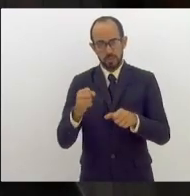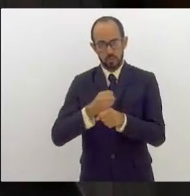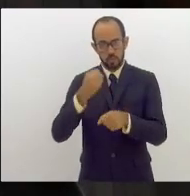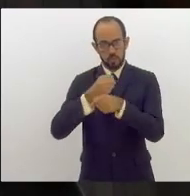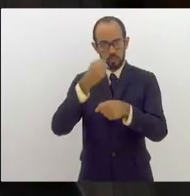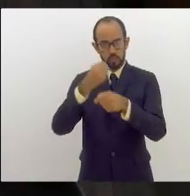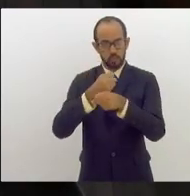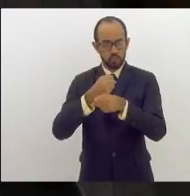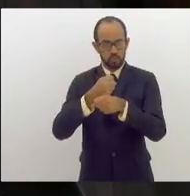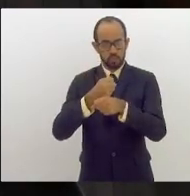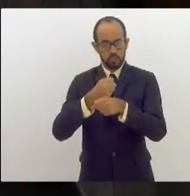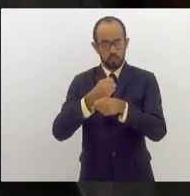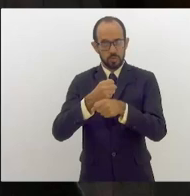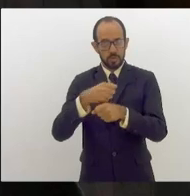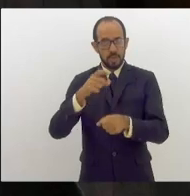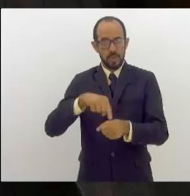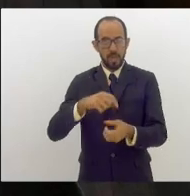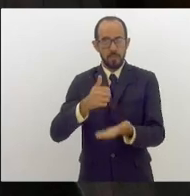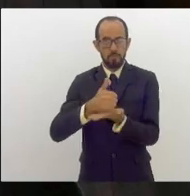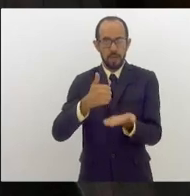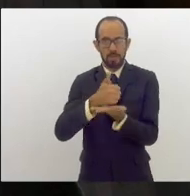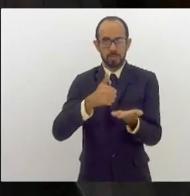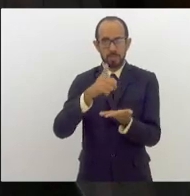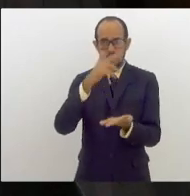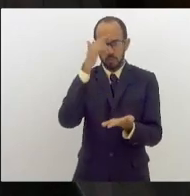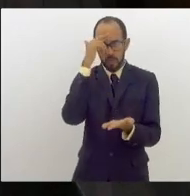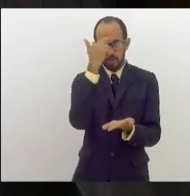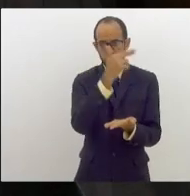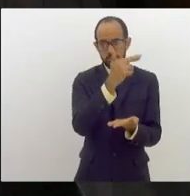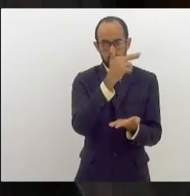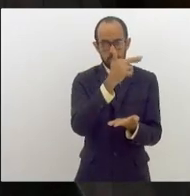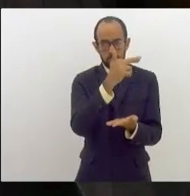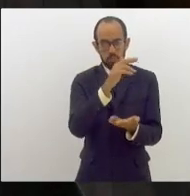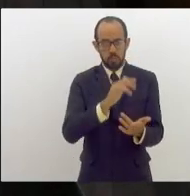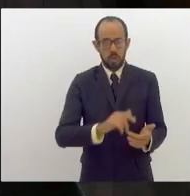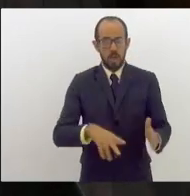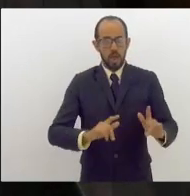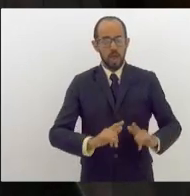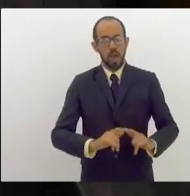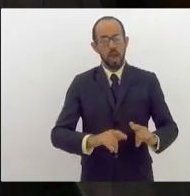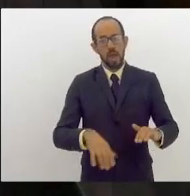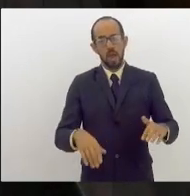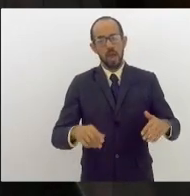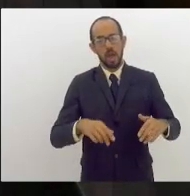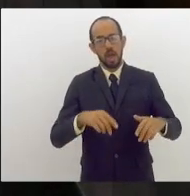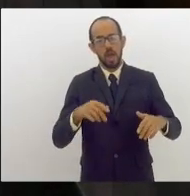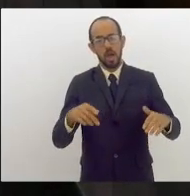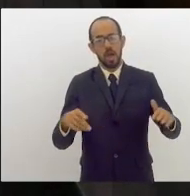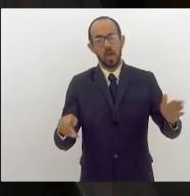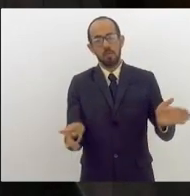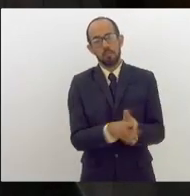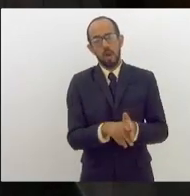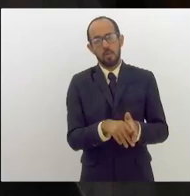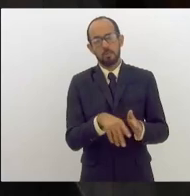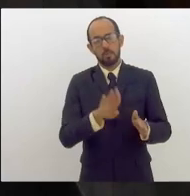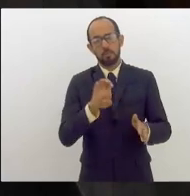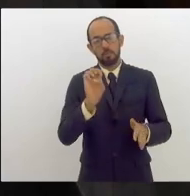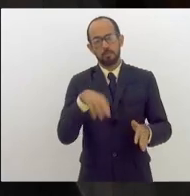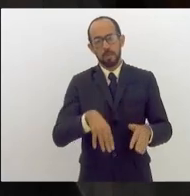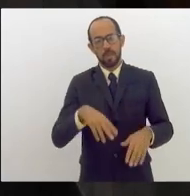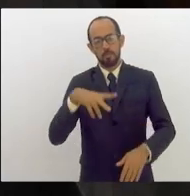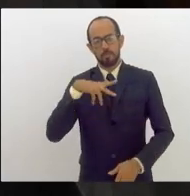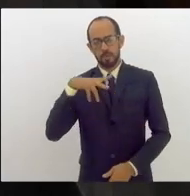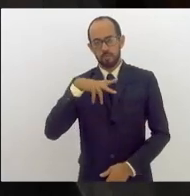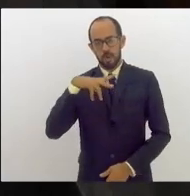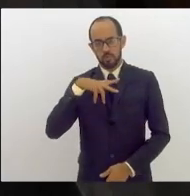no estado democrático de direito que é o respeito à propriedade privada e aí disso que eu venho falar